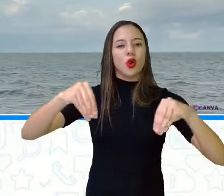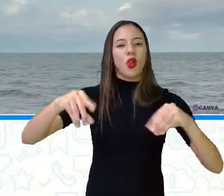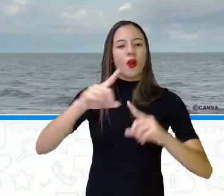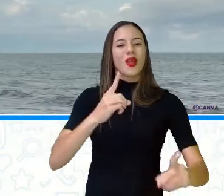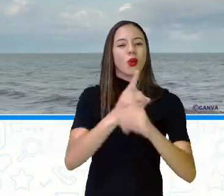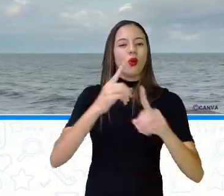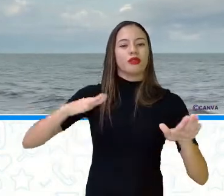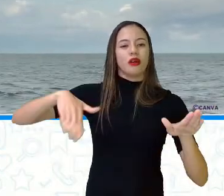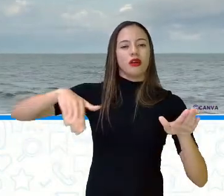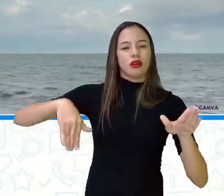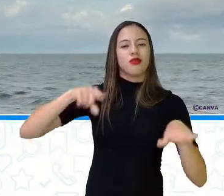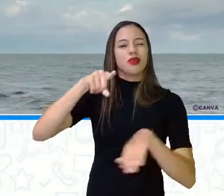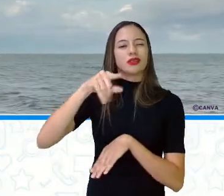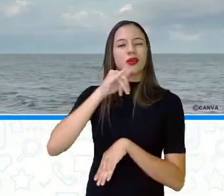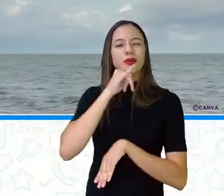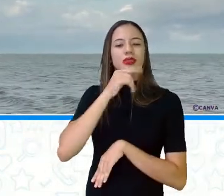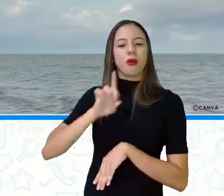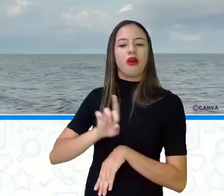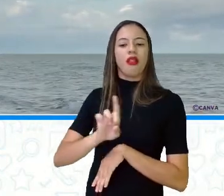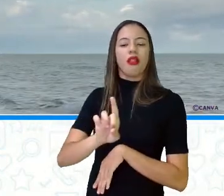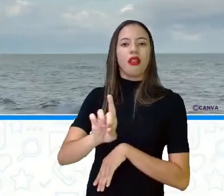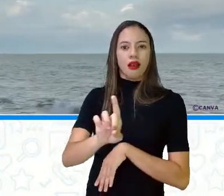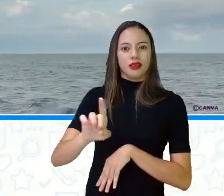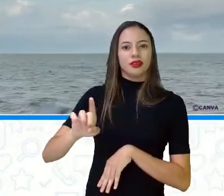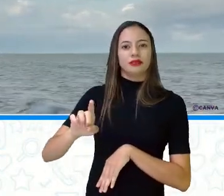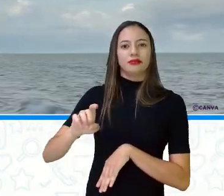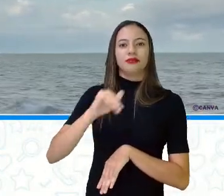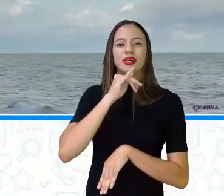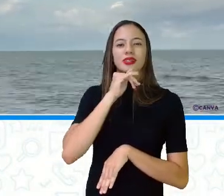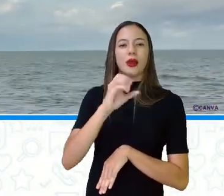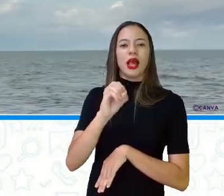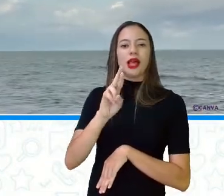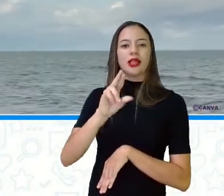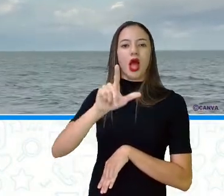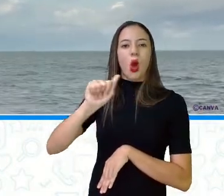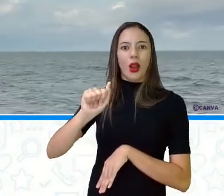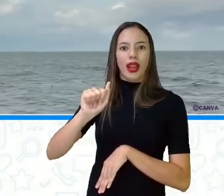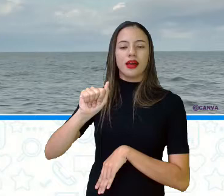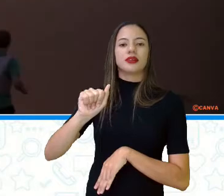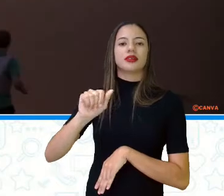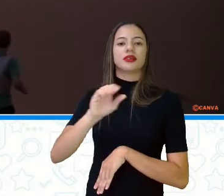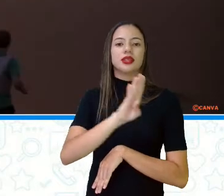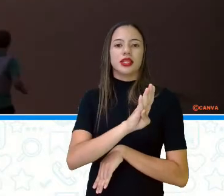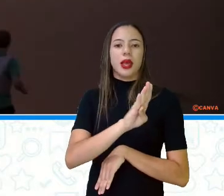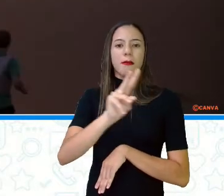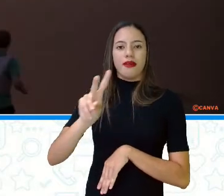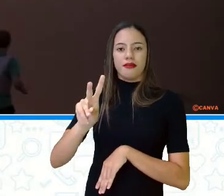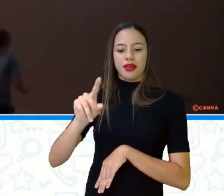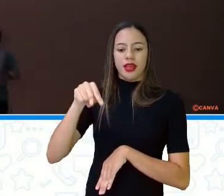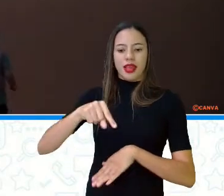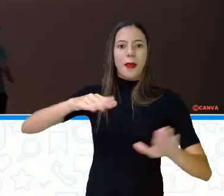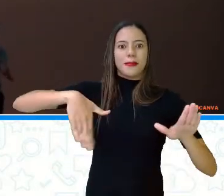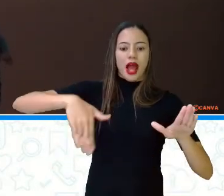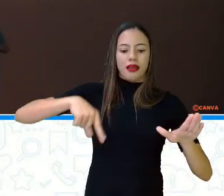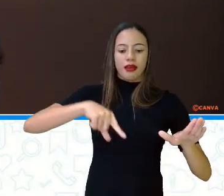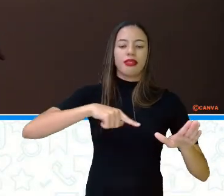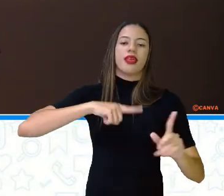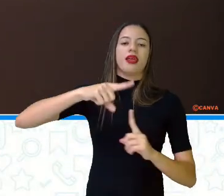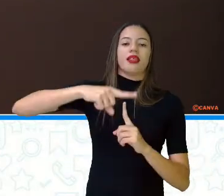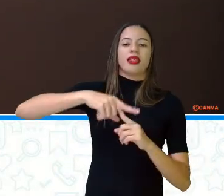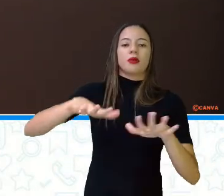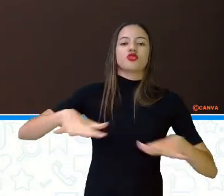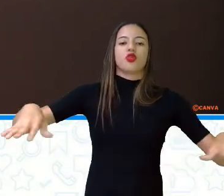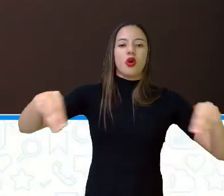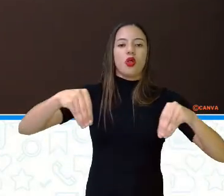você for andar ali na orla de Boa Viagem, você vai ter esse exemplo do que é o solo arenoso. E